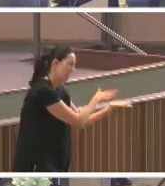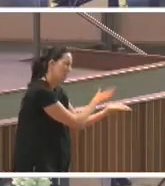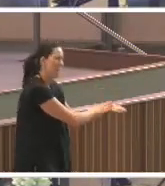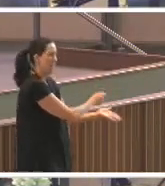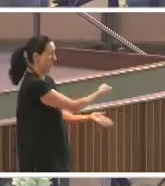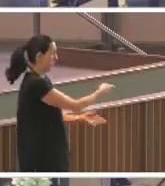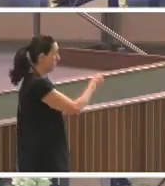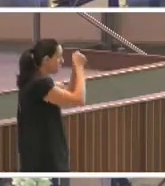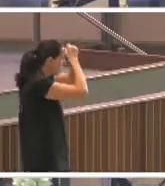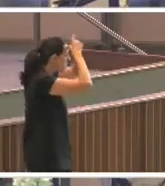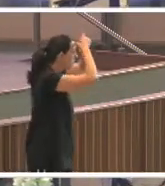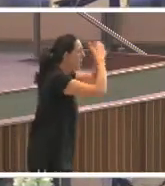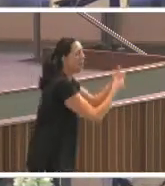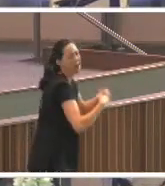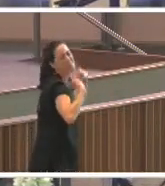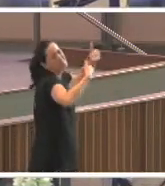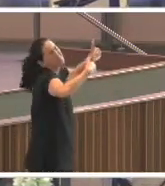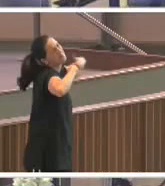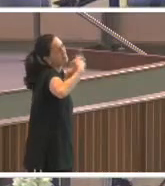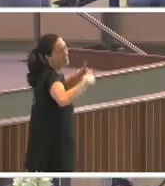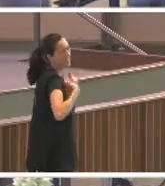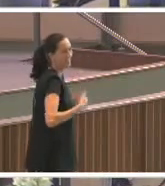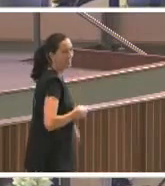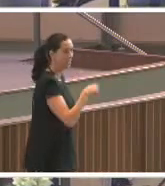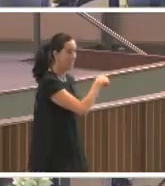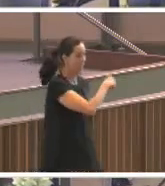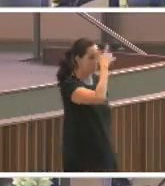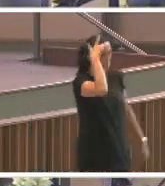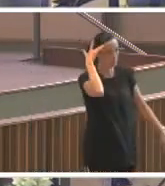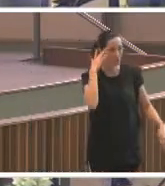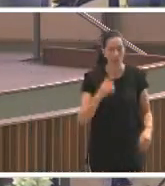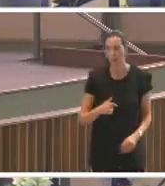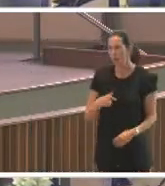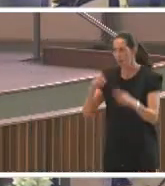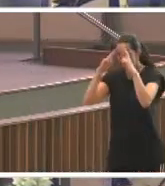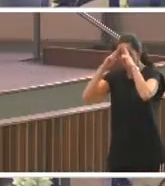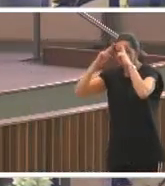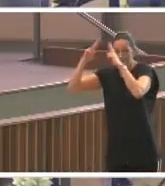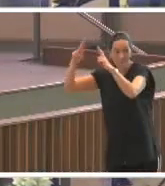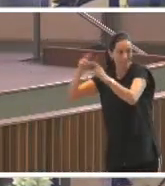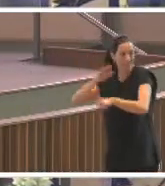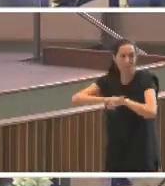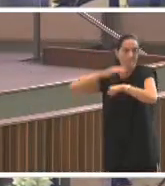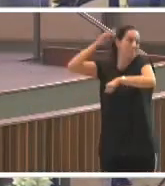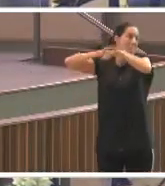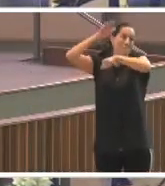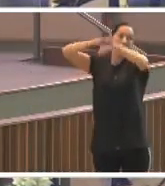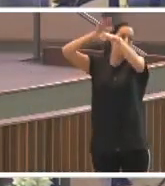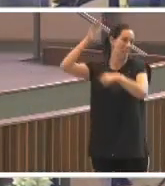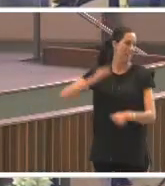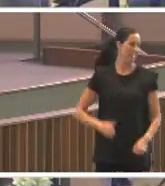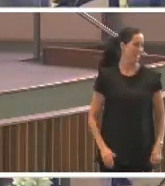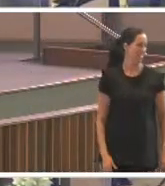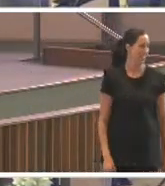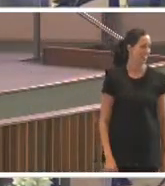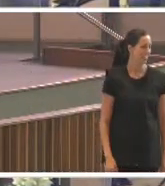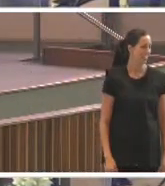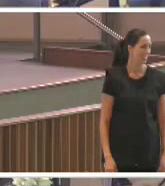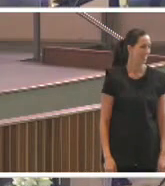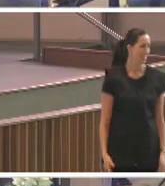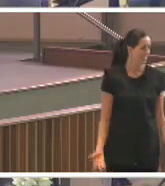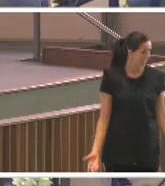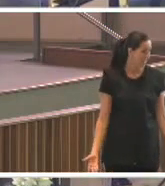debaixo de você a crescerem na comunhão com Deus e no poder do Espírito